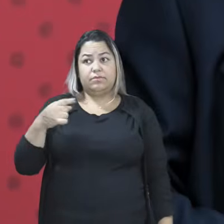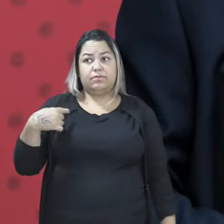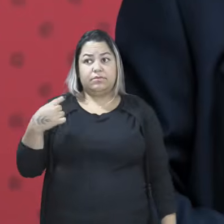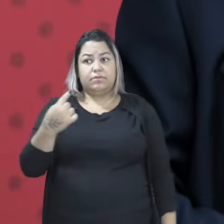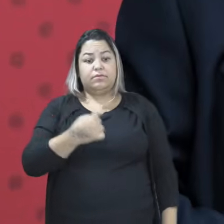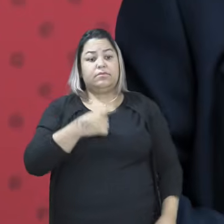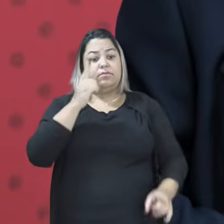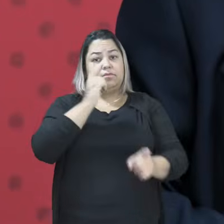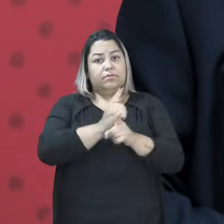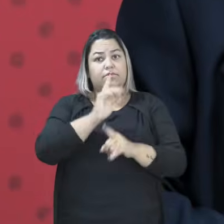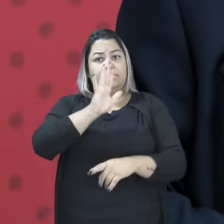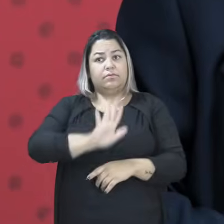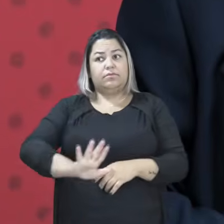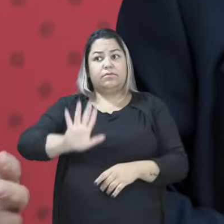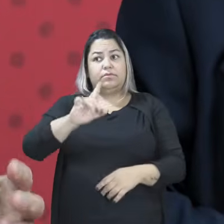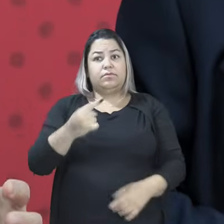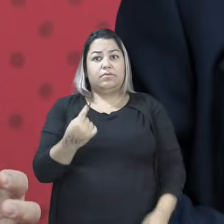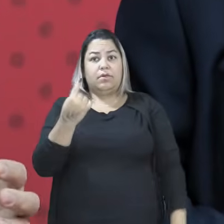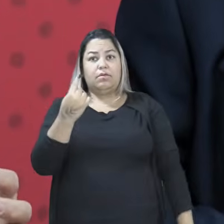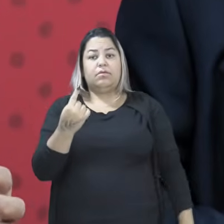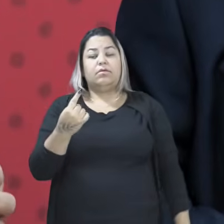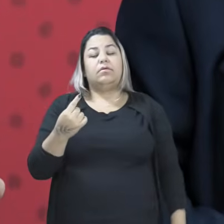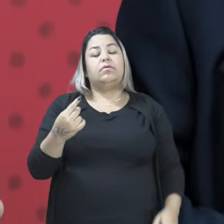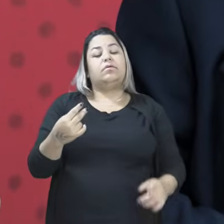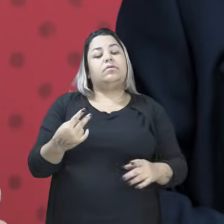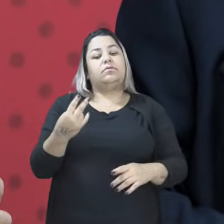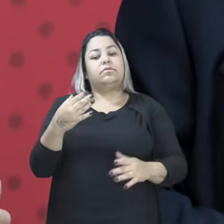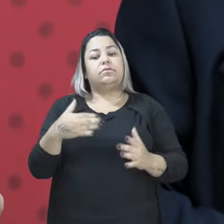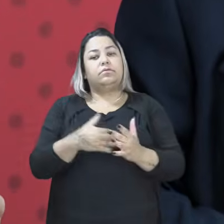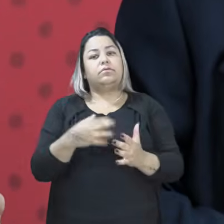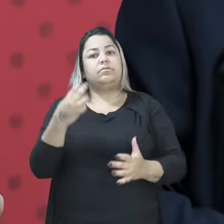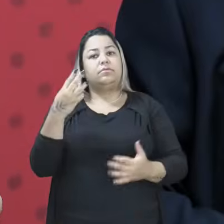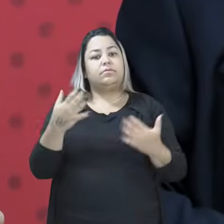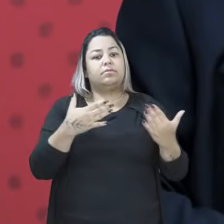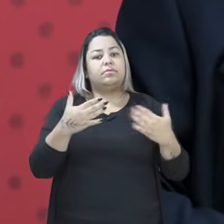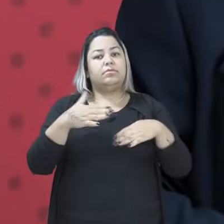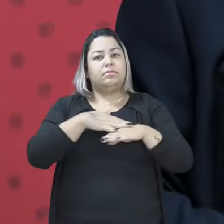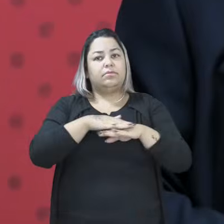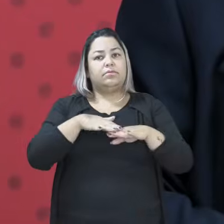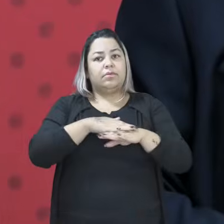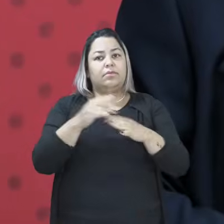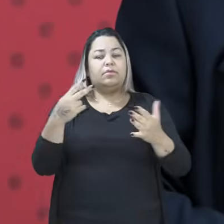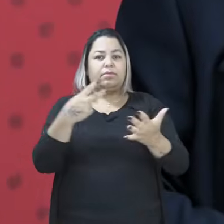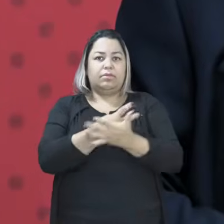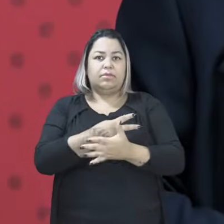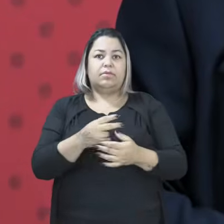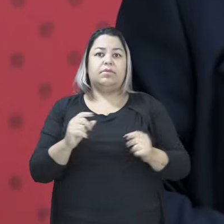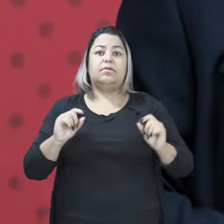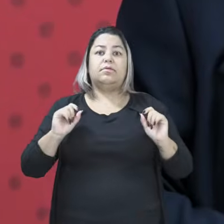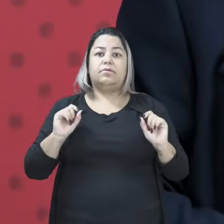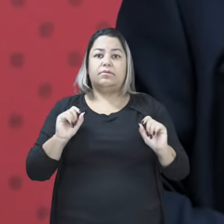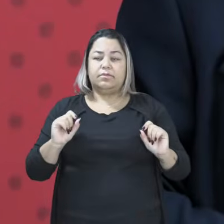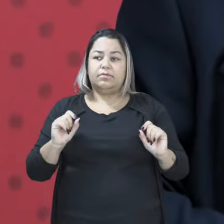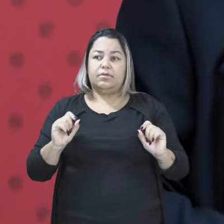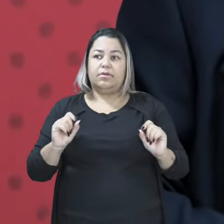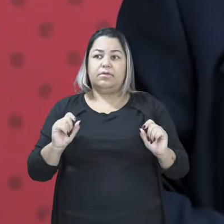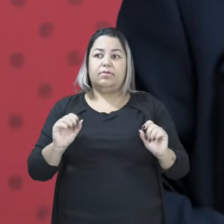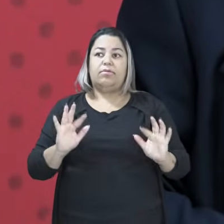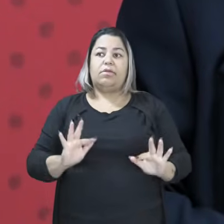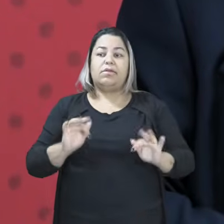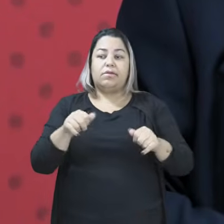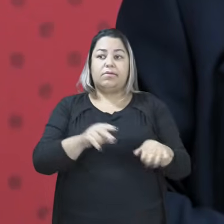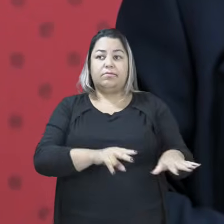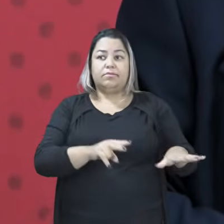nacional de 1, 2 e 3. Então, esses diálogos vão ocorrer e no final de